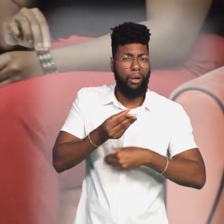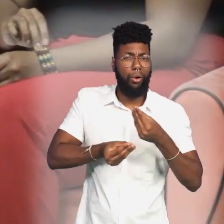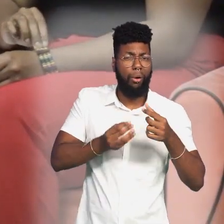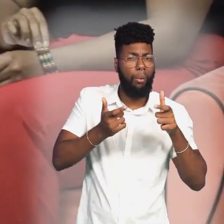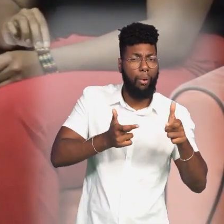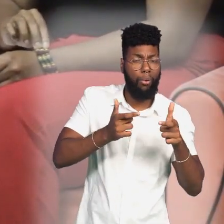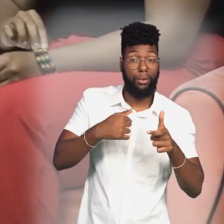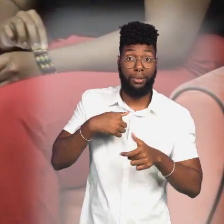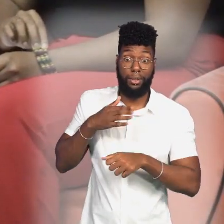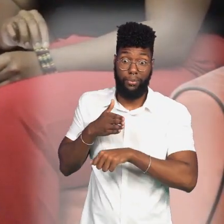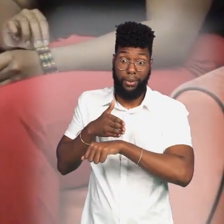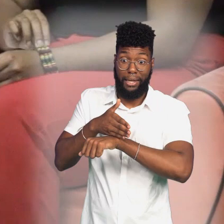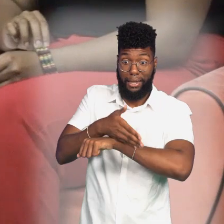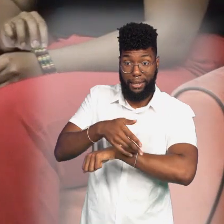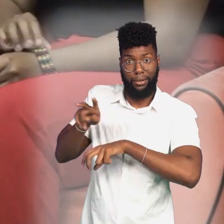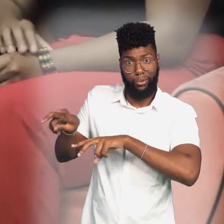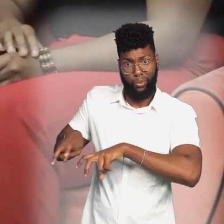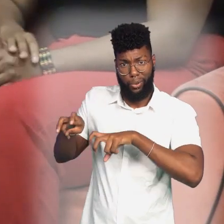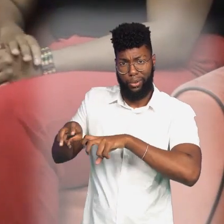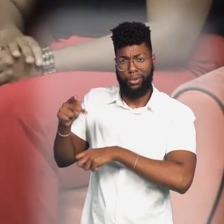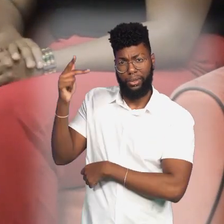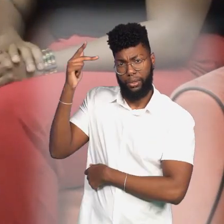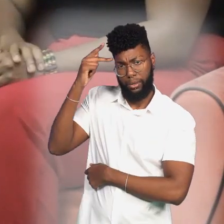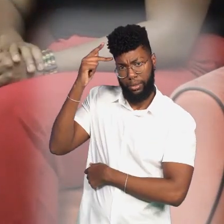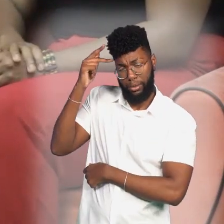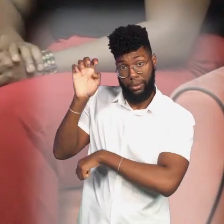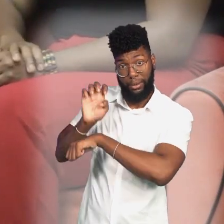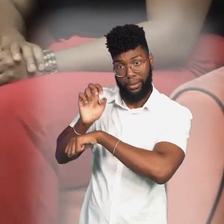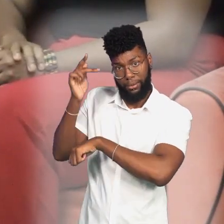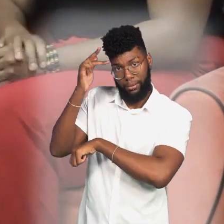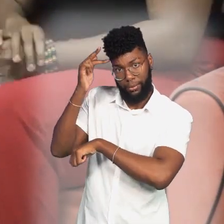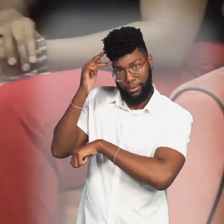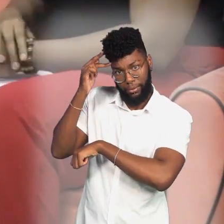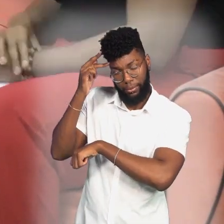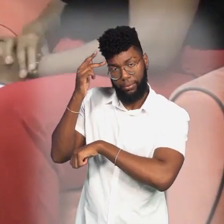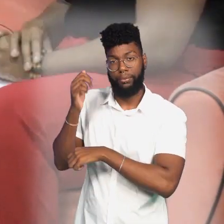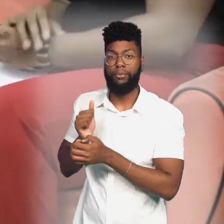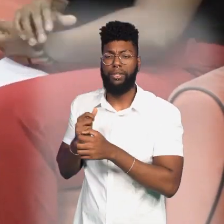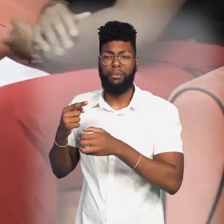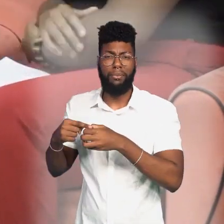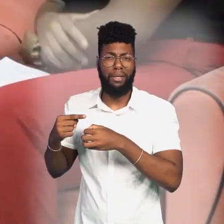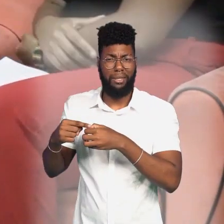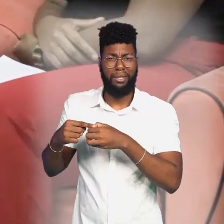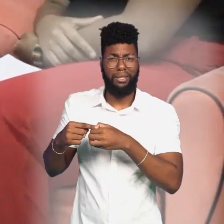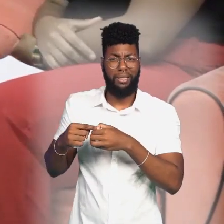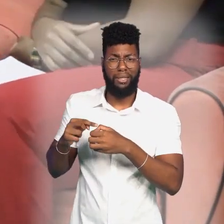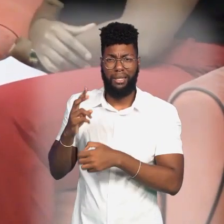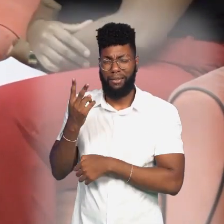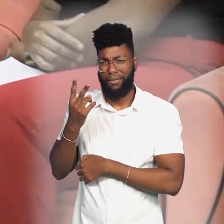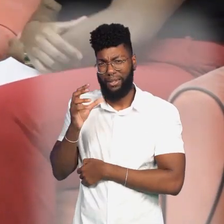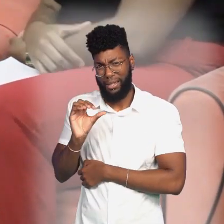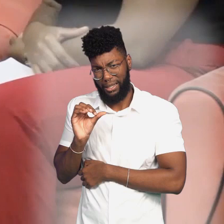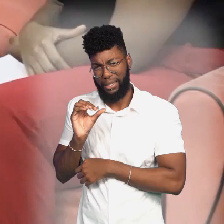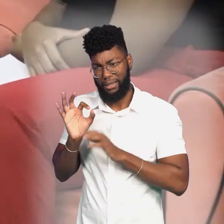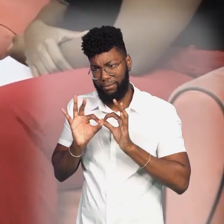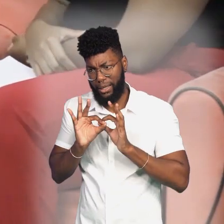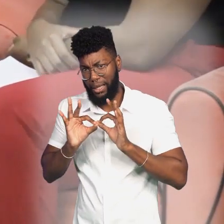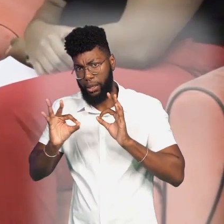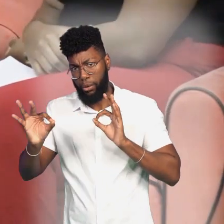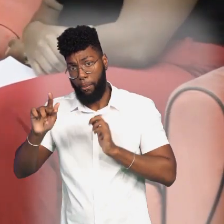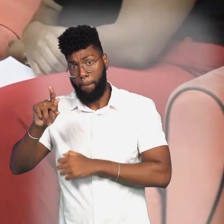São Paulo, no interior de São Paulo, e Água São Pedro. Fica 26 quilômetros de Piracicaba.